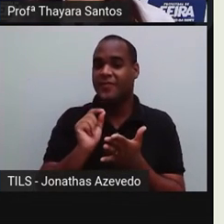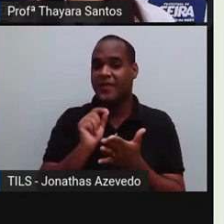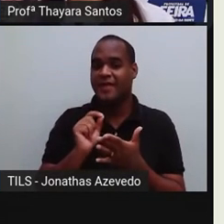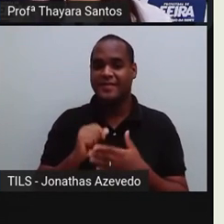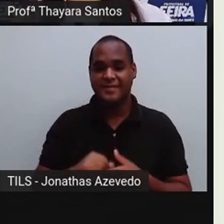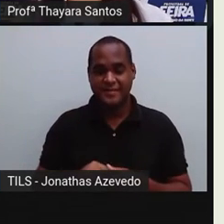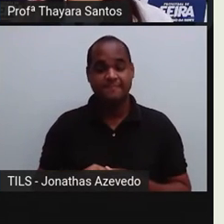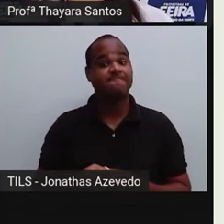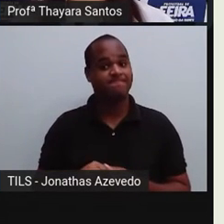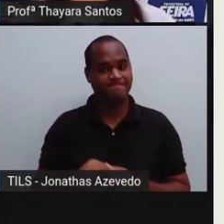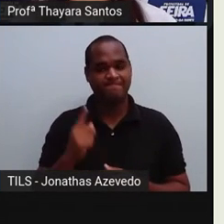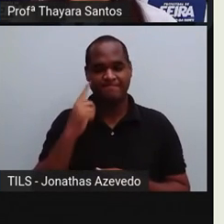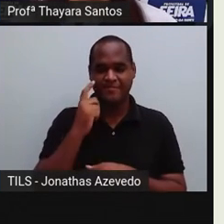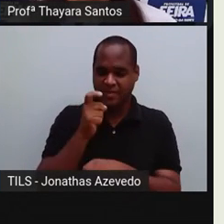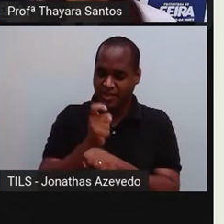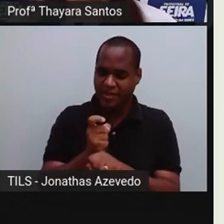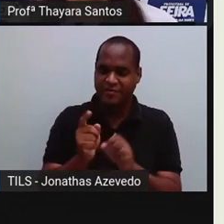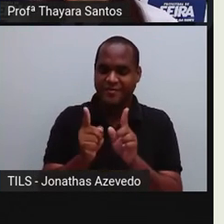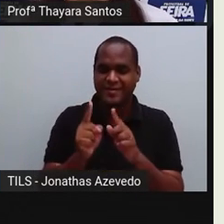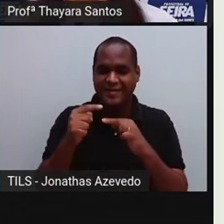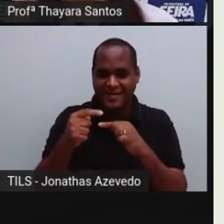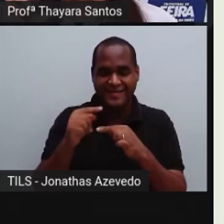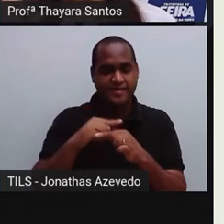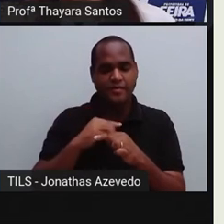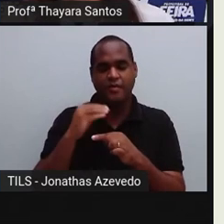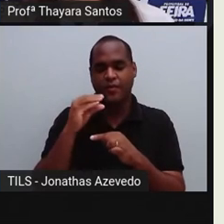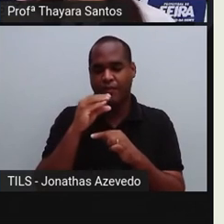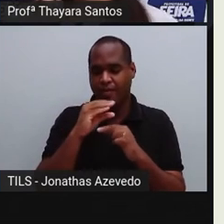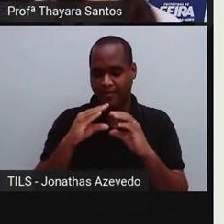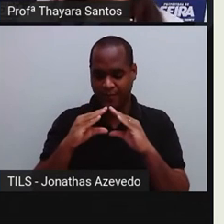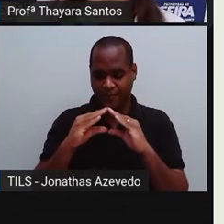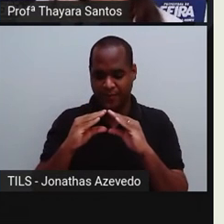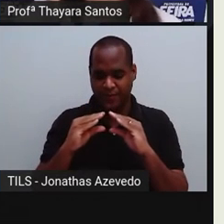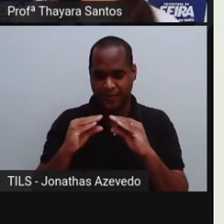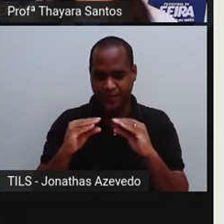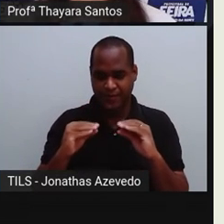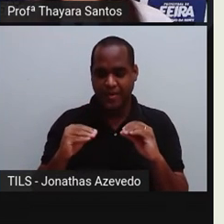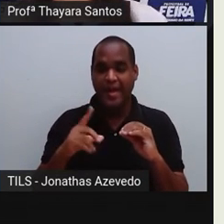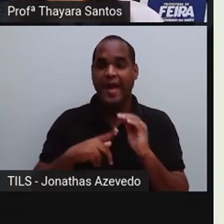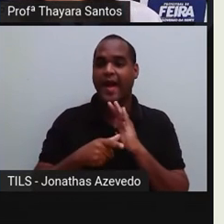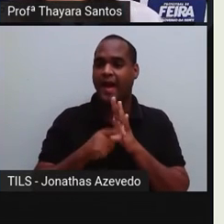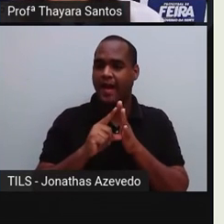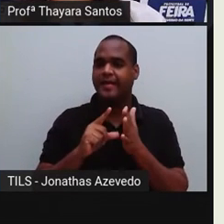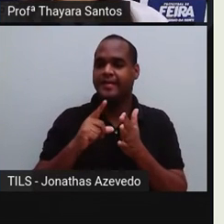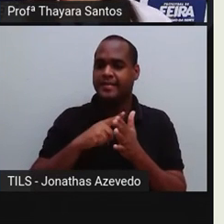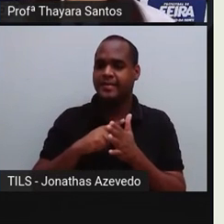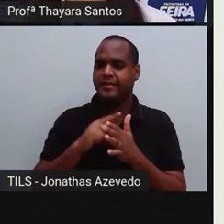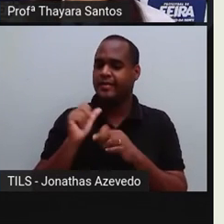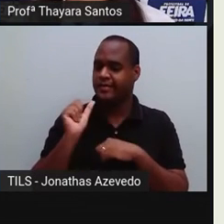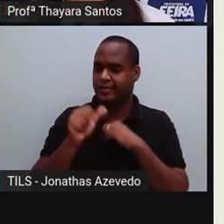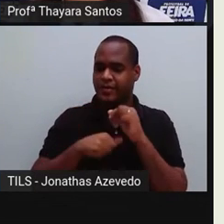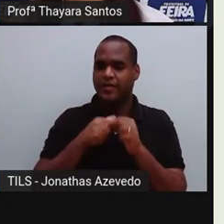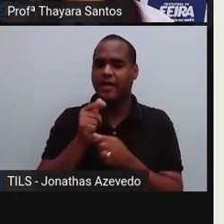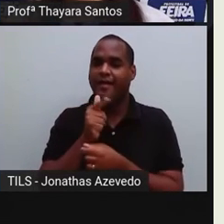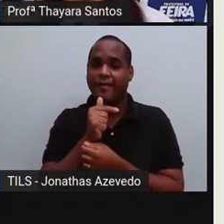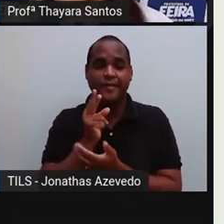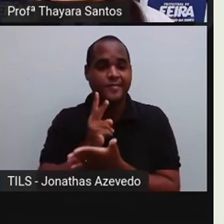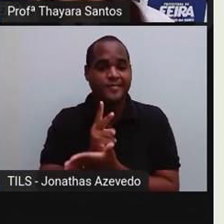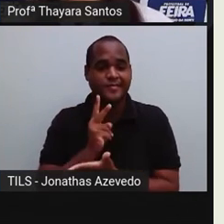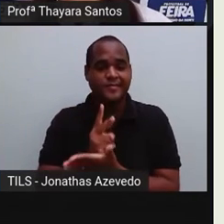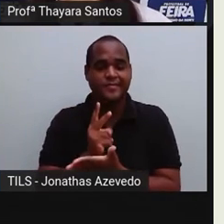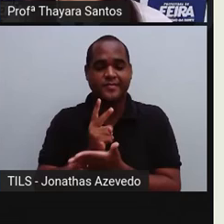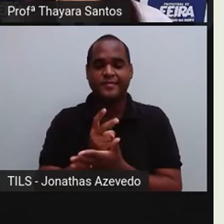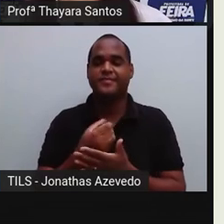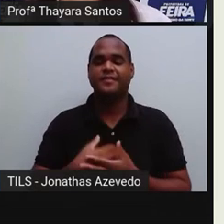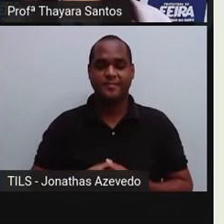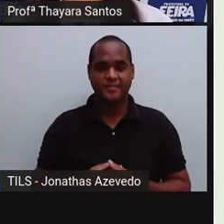gente tem o cubo de gelo derretendo. Então, antes era sólido, depois passou a ser líquido, mas não deixou de ser água. Então, por